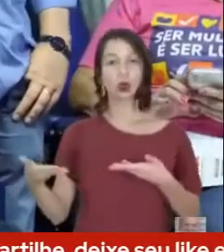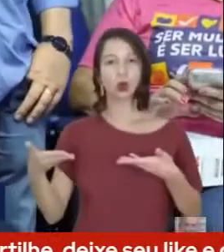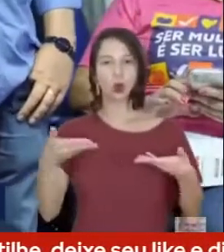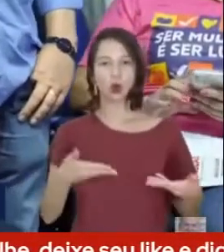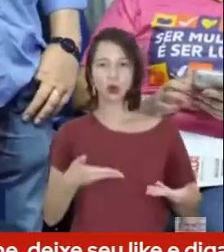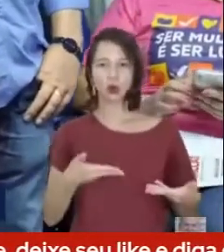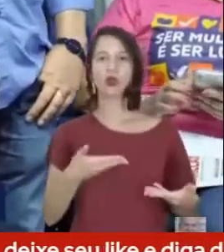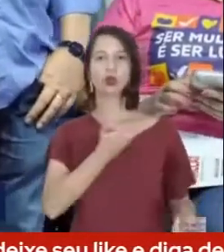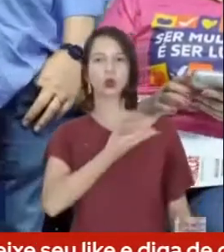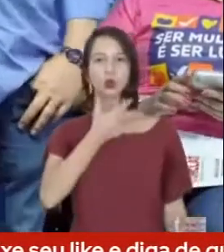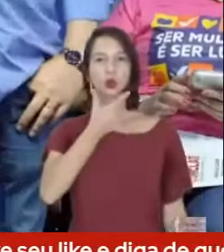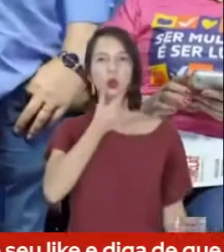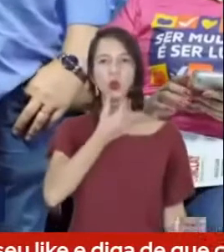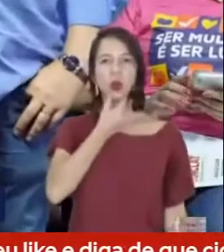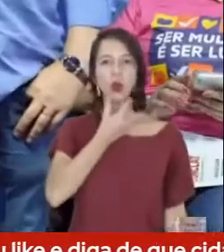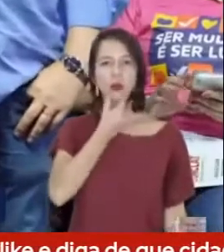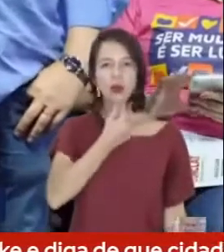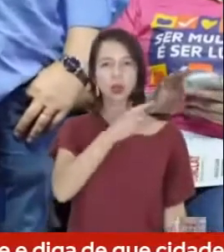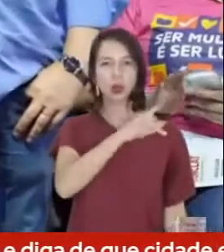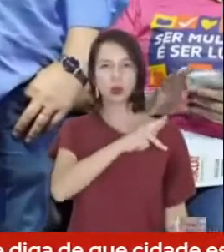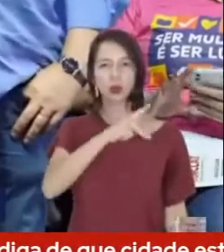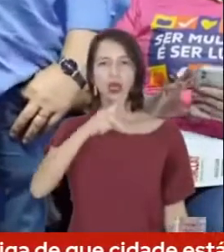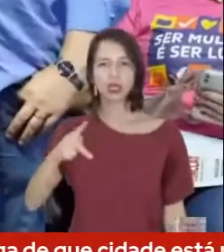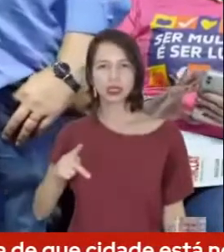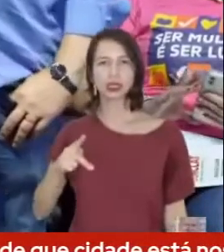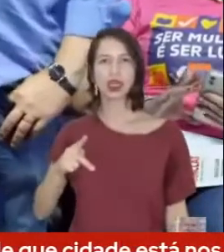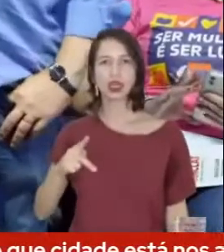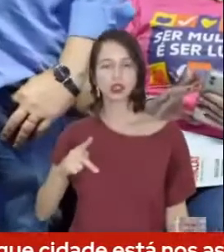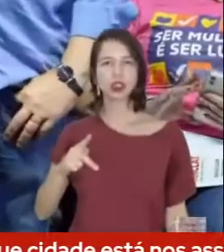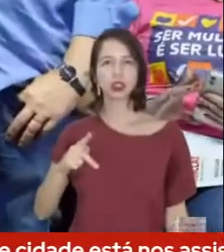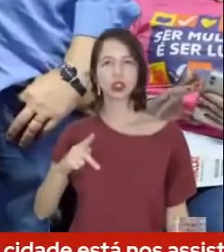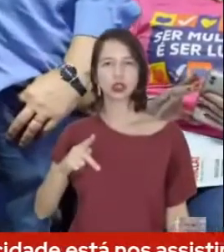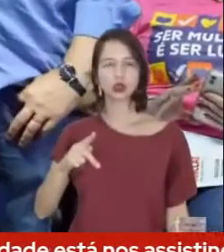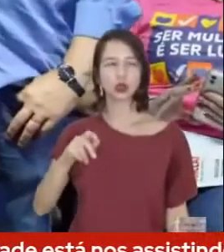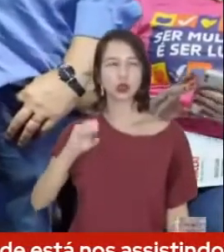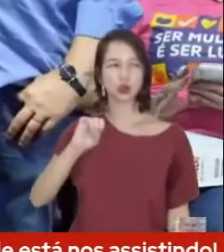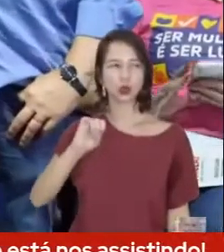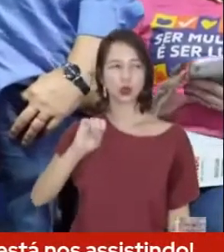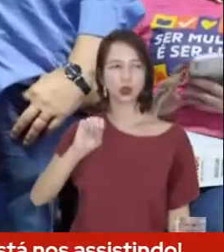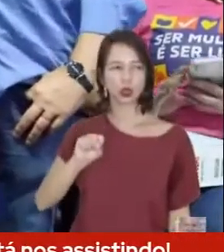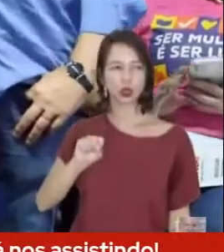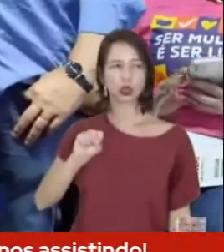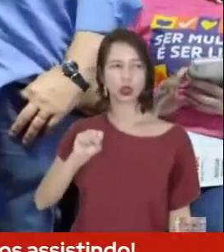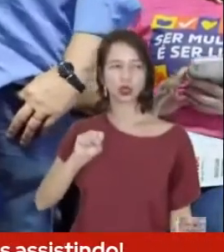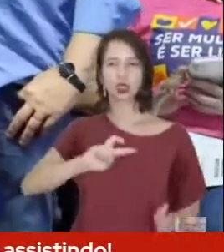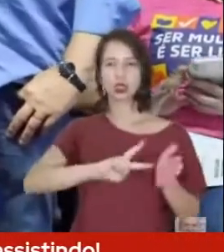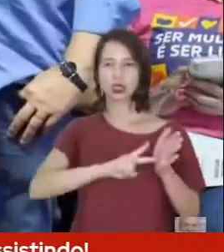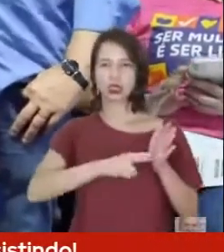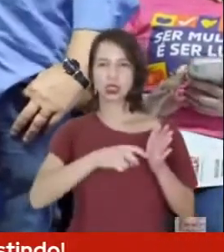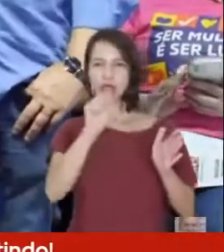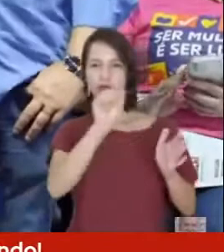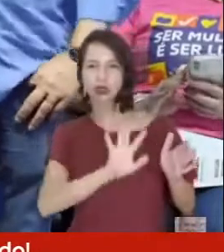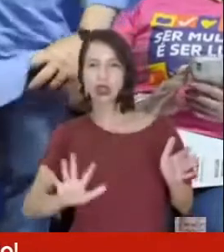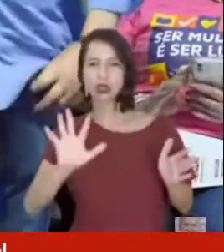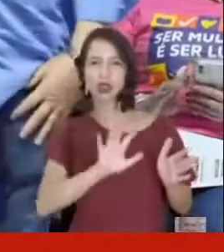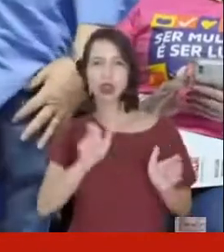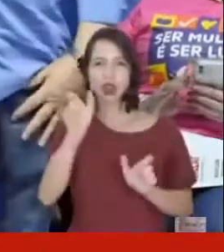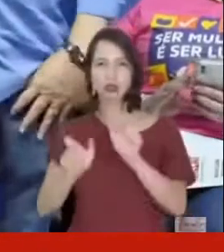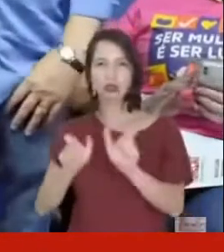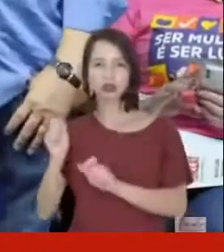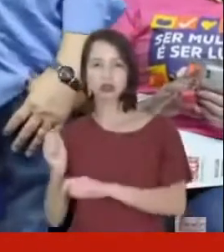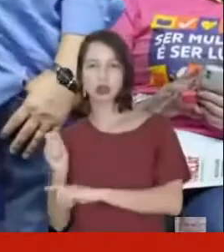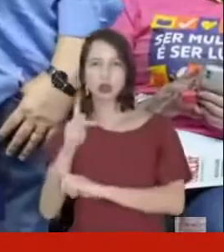Sindicato Nacional dos Aposentados, João Batista Innocentini. Seus 3 minutos, João.